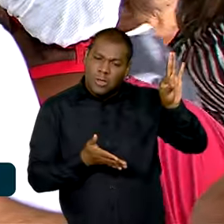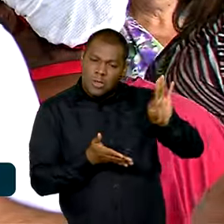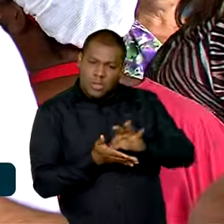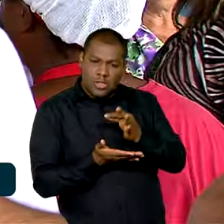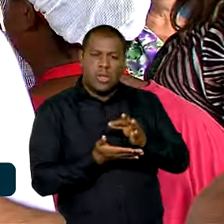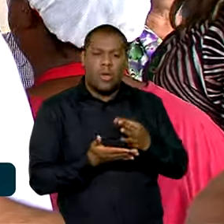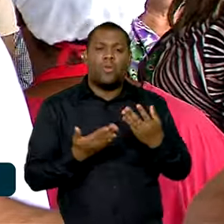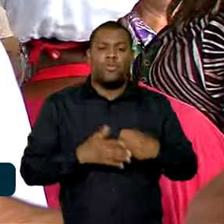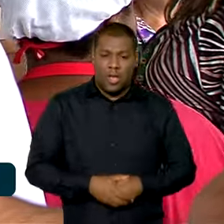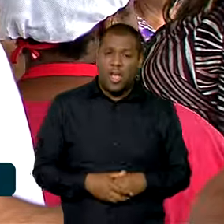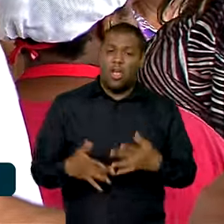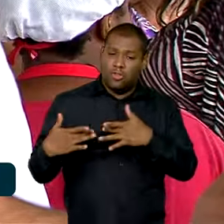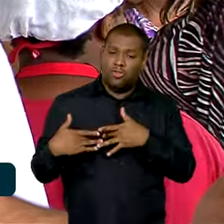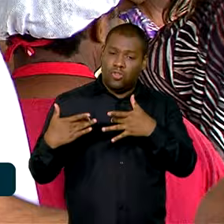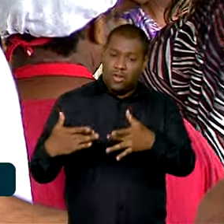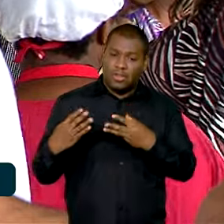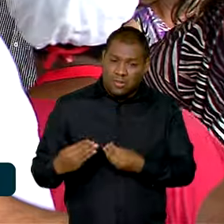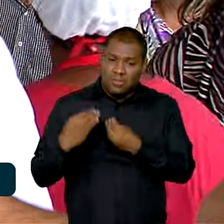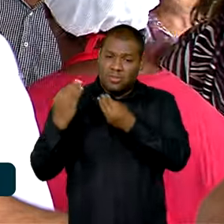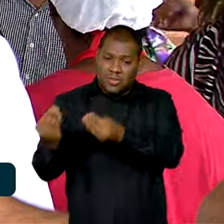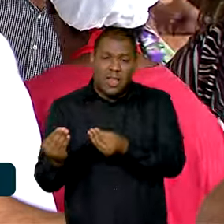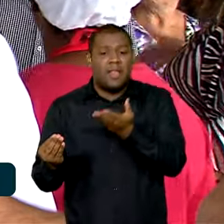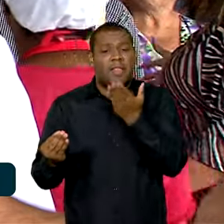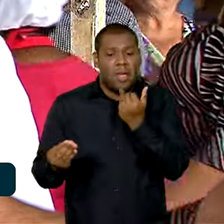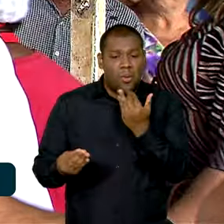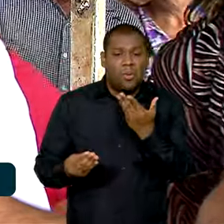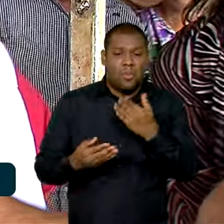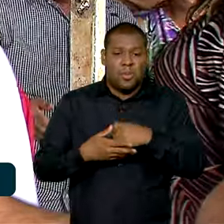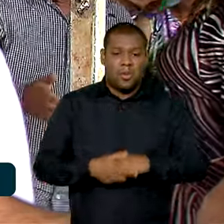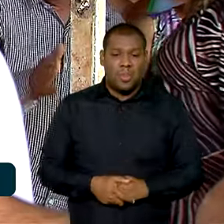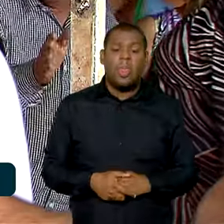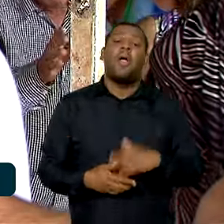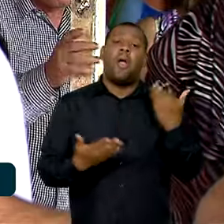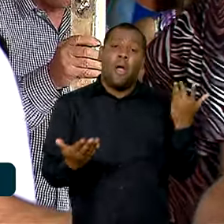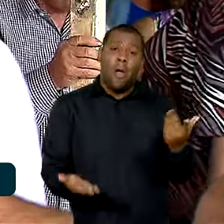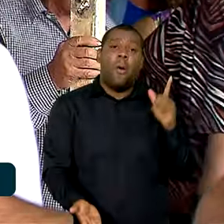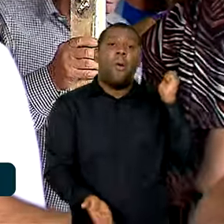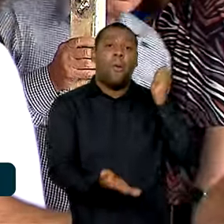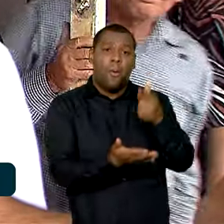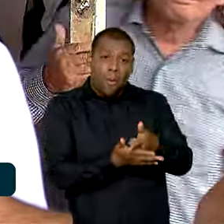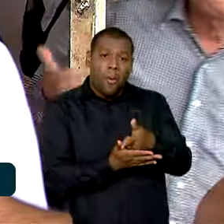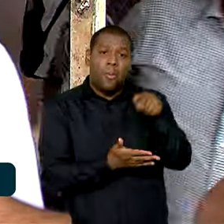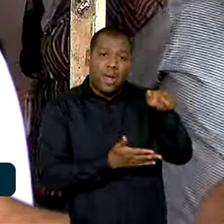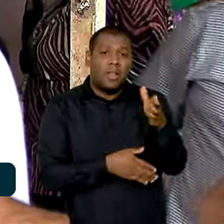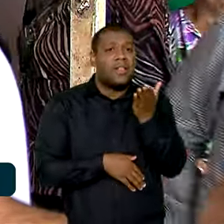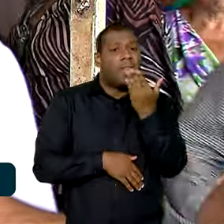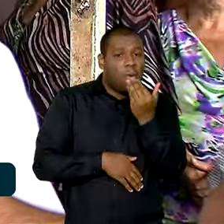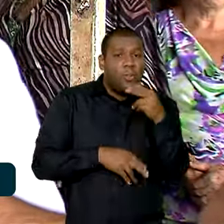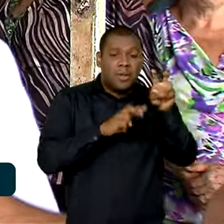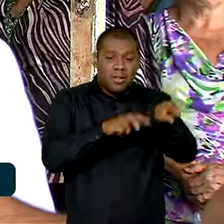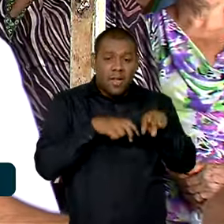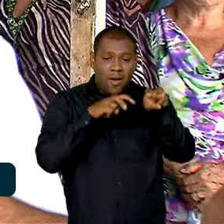tem disponível para a gente fazer a compra. Como eu disse, nós compramos com preço justo e essa